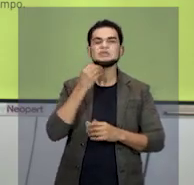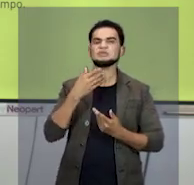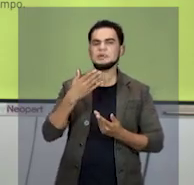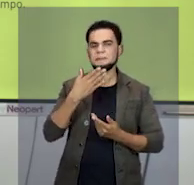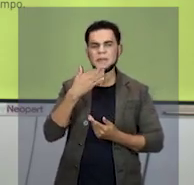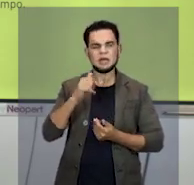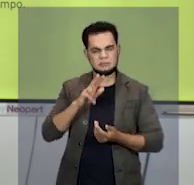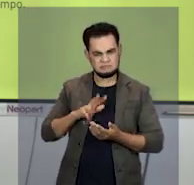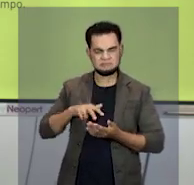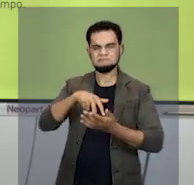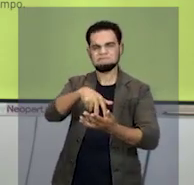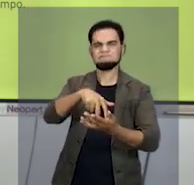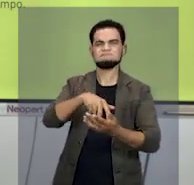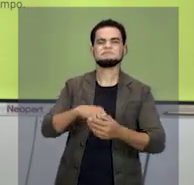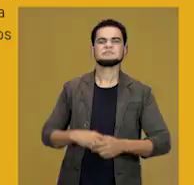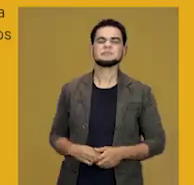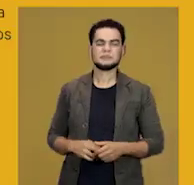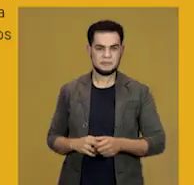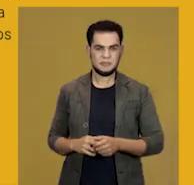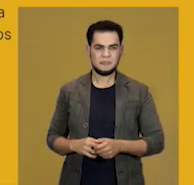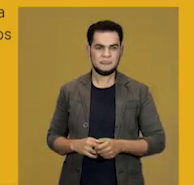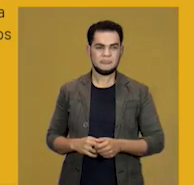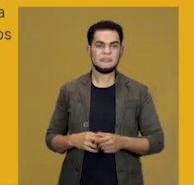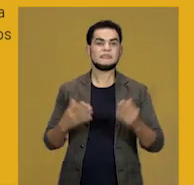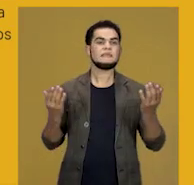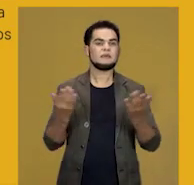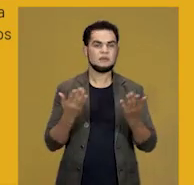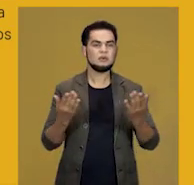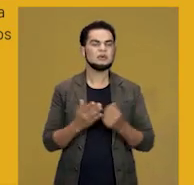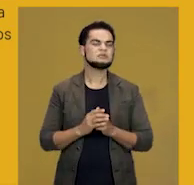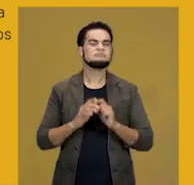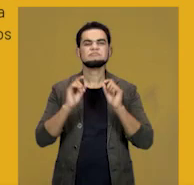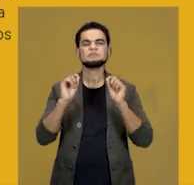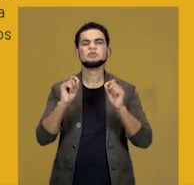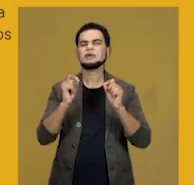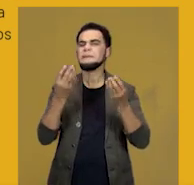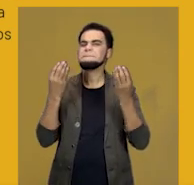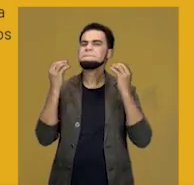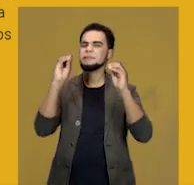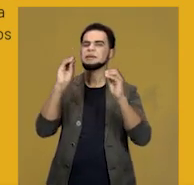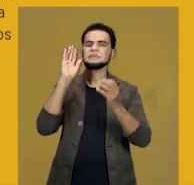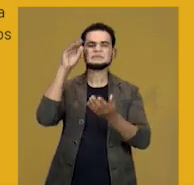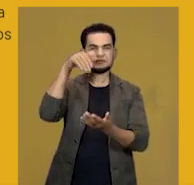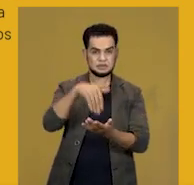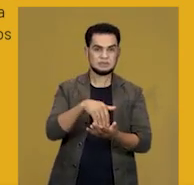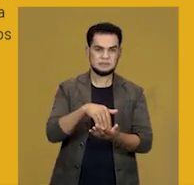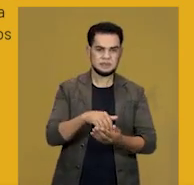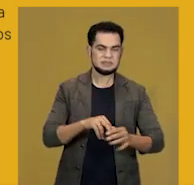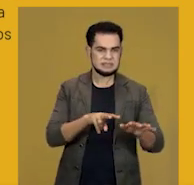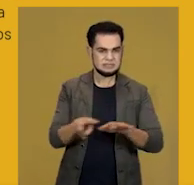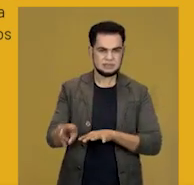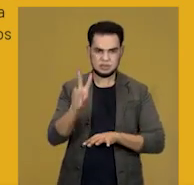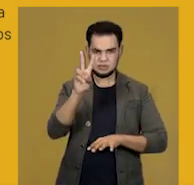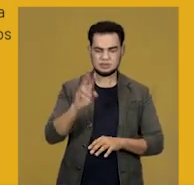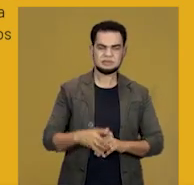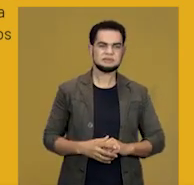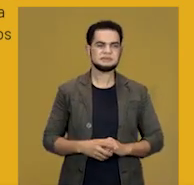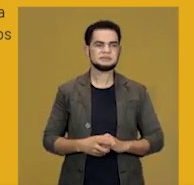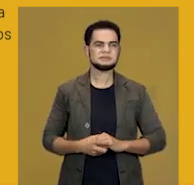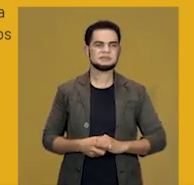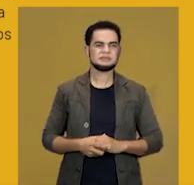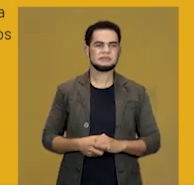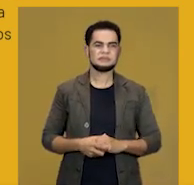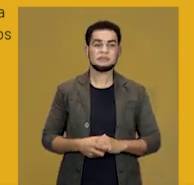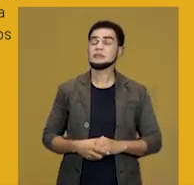né? Então, aqui para hoje, nossas considerações finais, né? O que nós vamos trazer aqui para esse fechamento dessa semana 2, né?